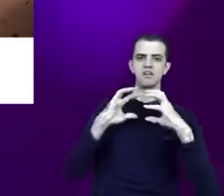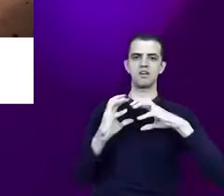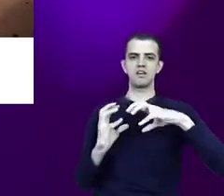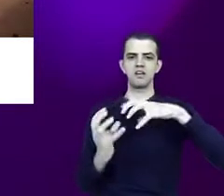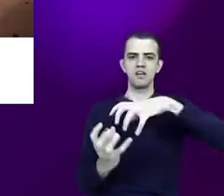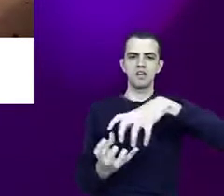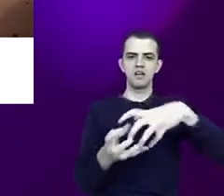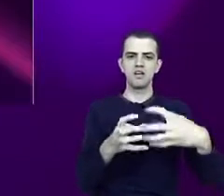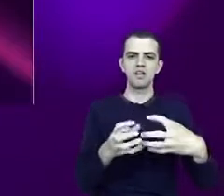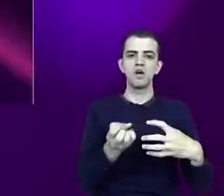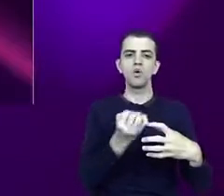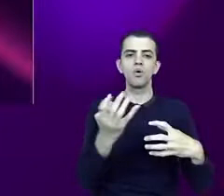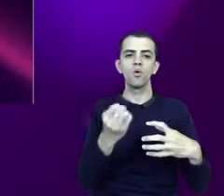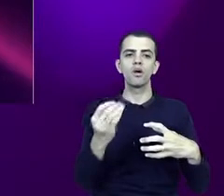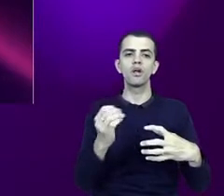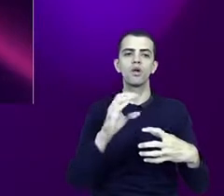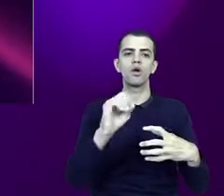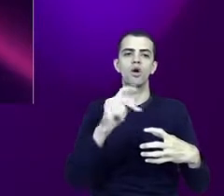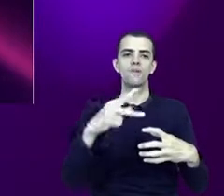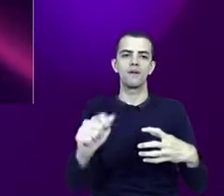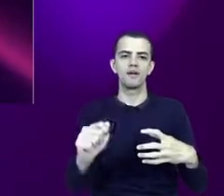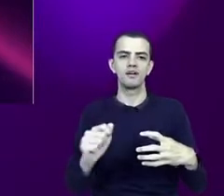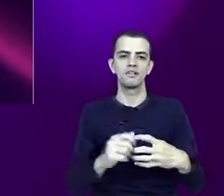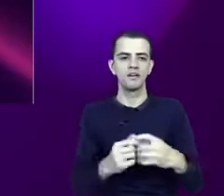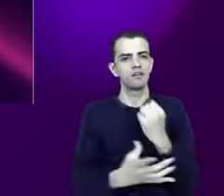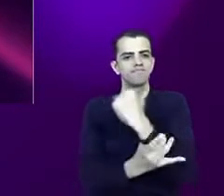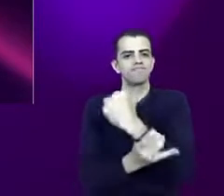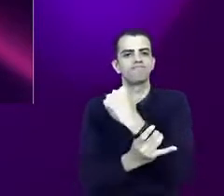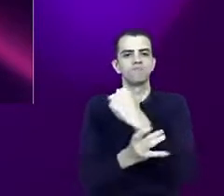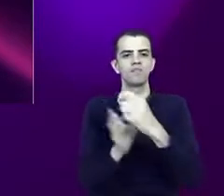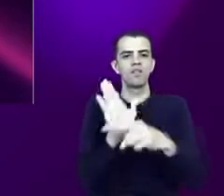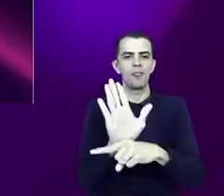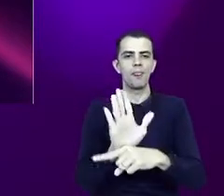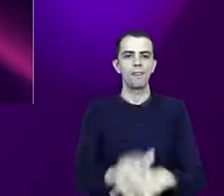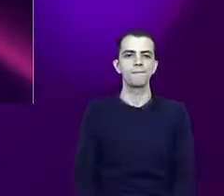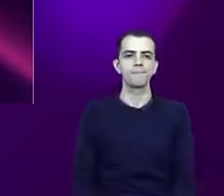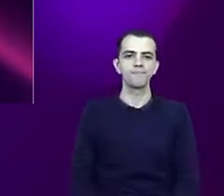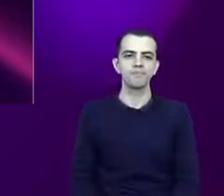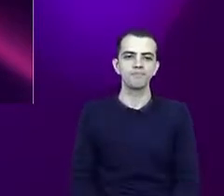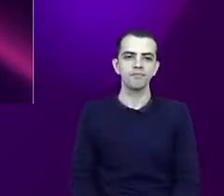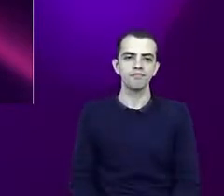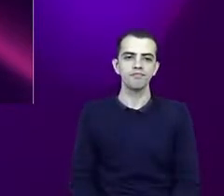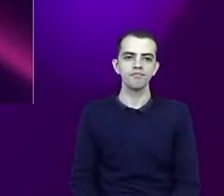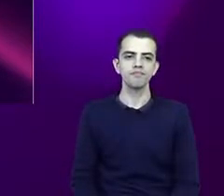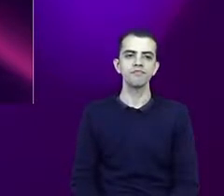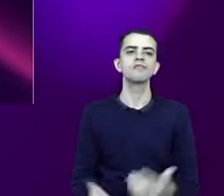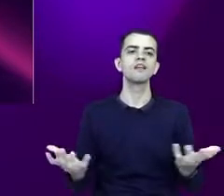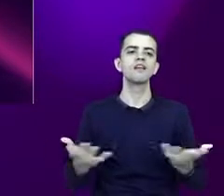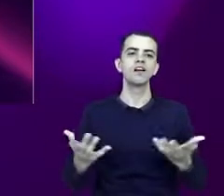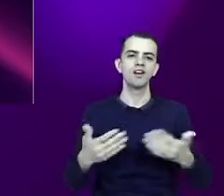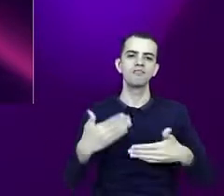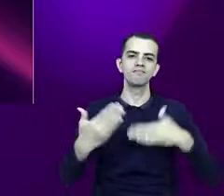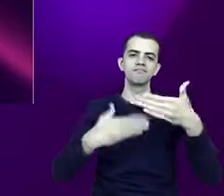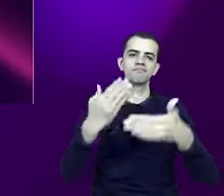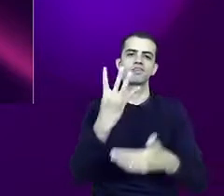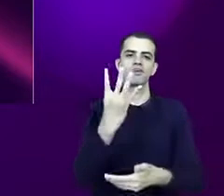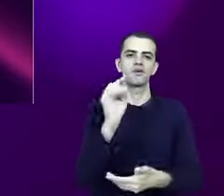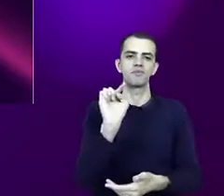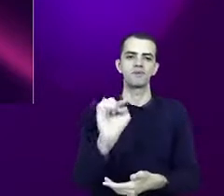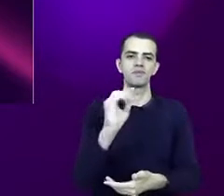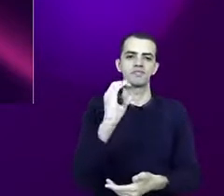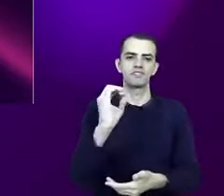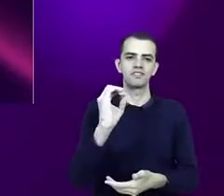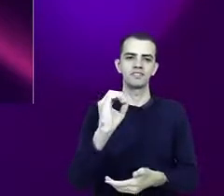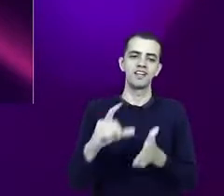exposta. Isso te dá uma segurança. Com a evolução agora do 4.0, o